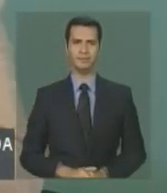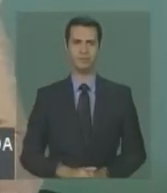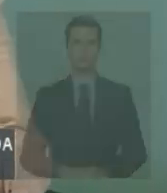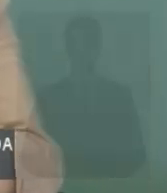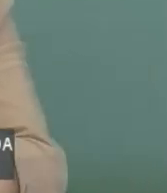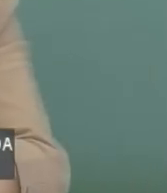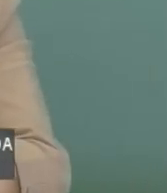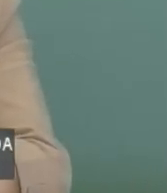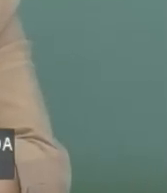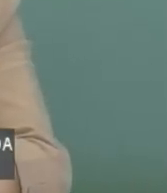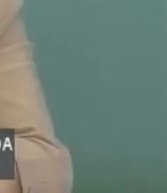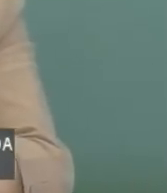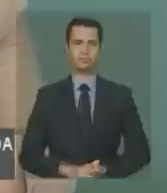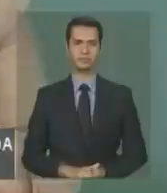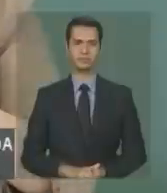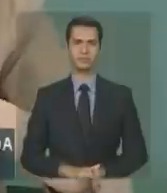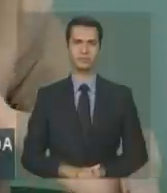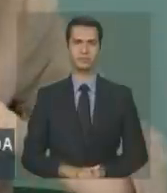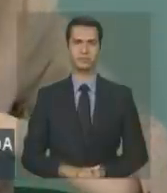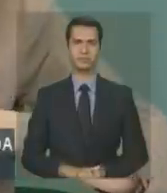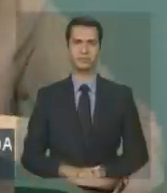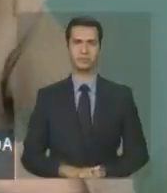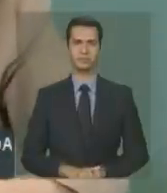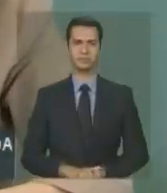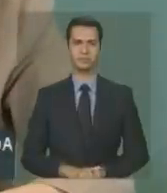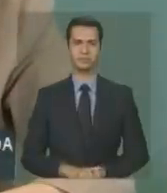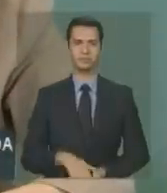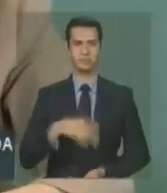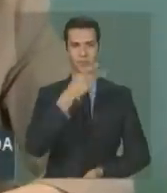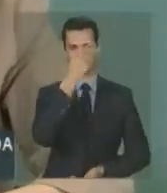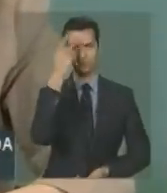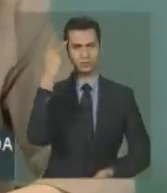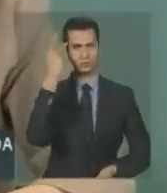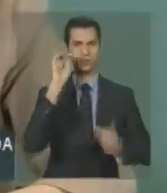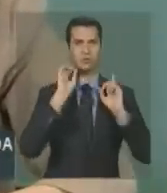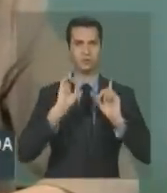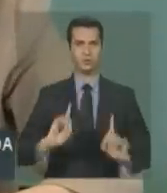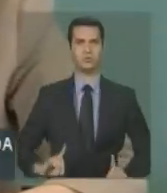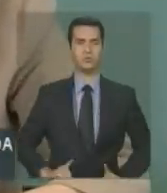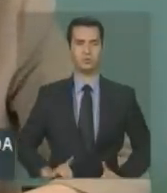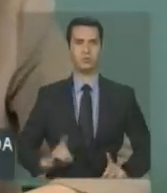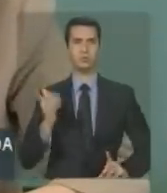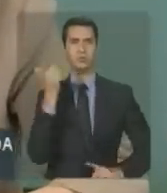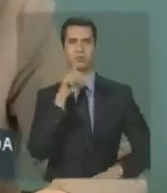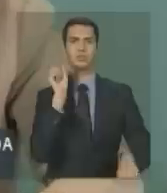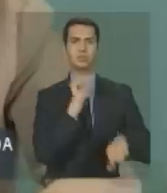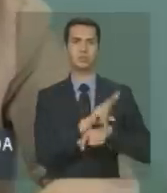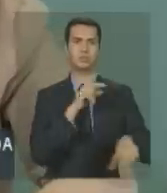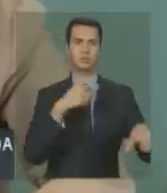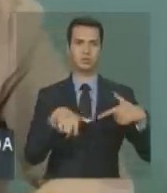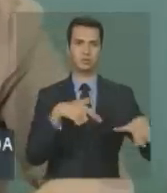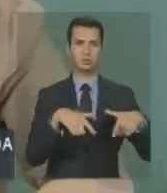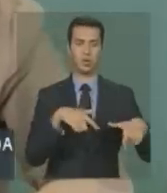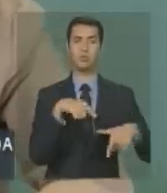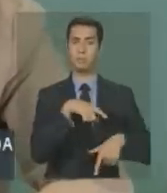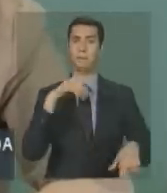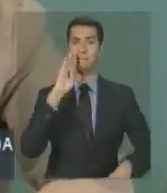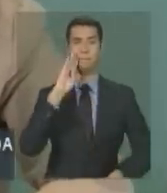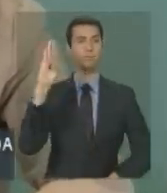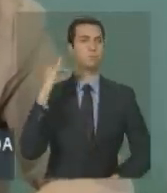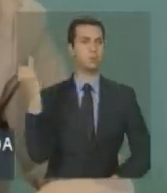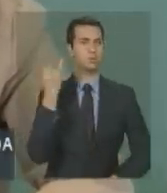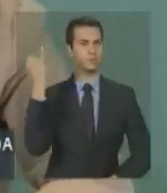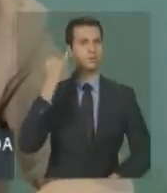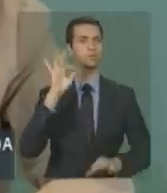Obrigada o acesso das pessoas com deficiência ao mundo do trabalho é uma das prioridades do plano Ele